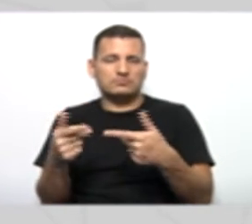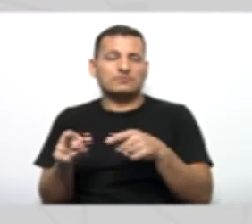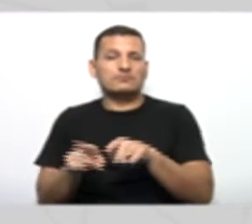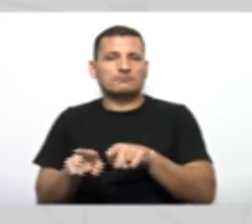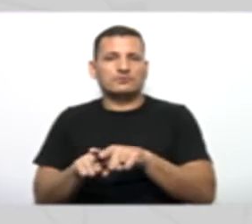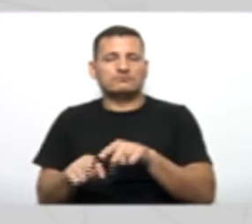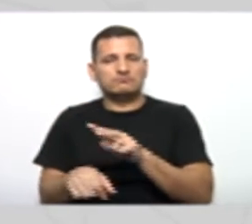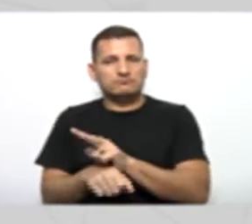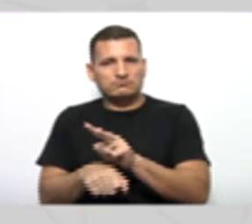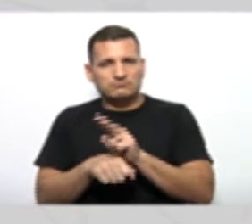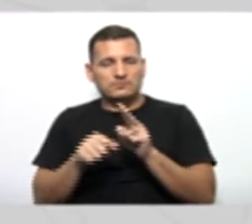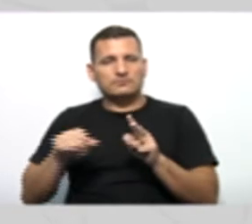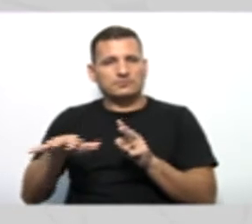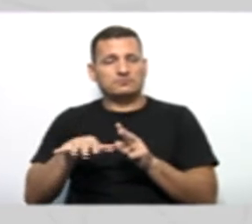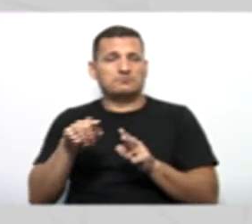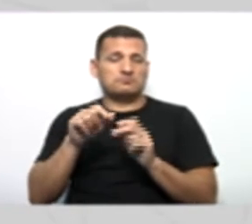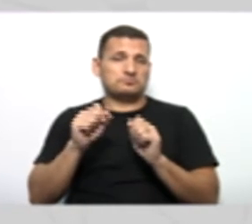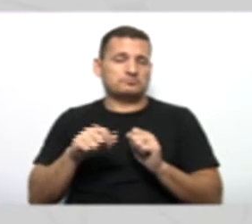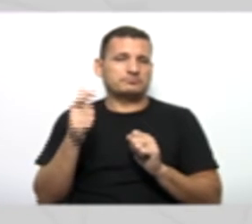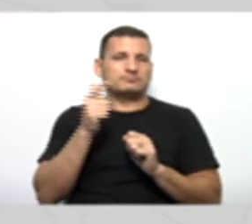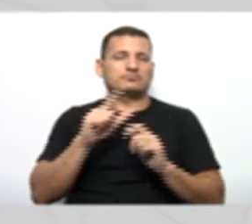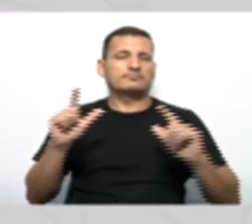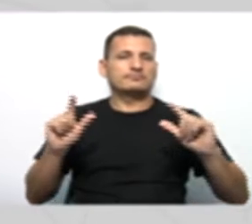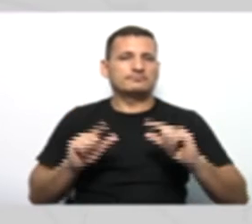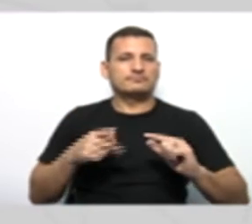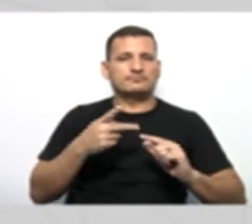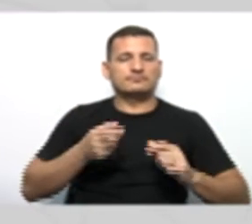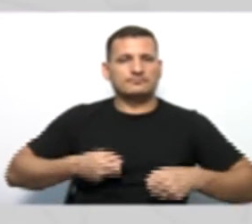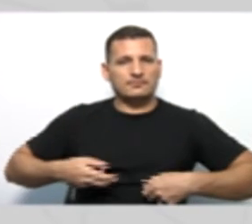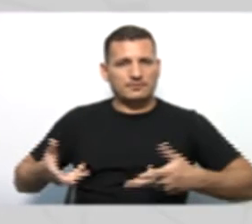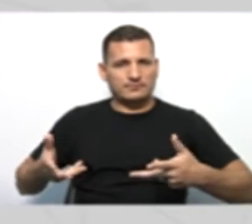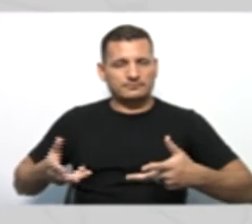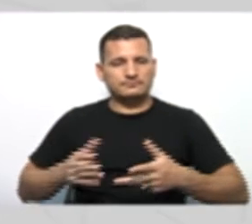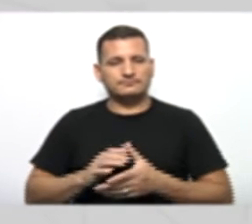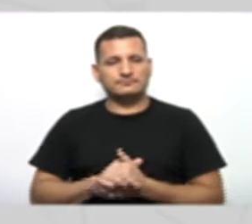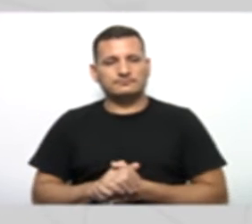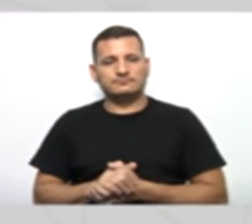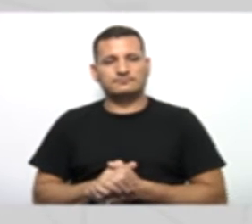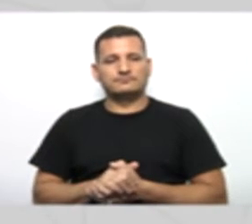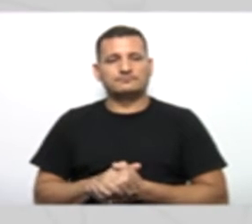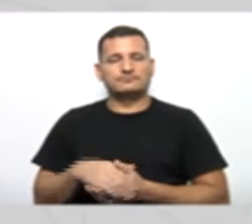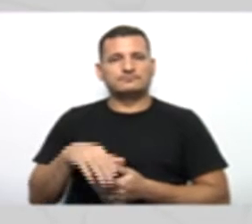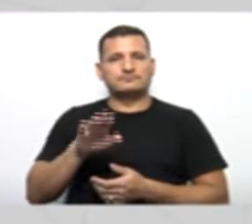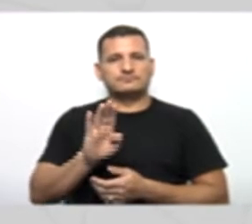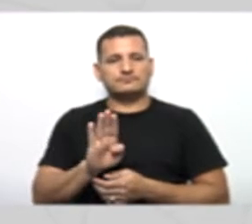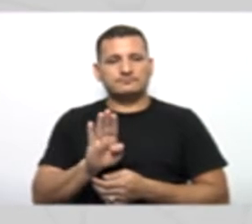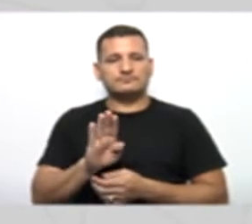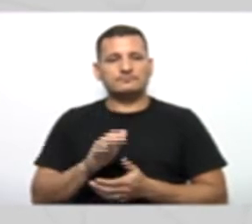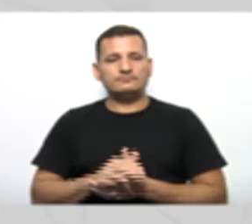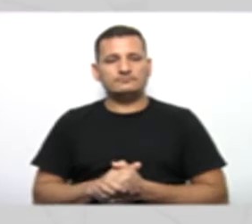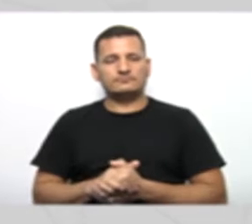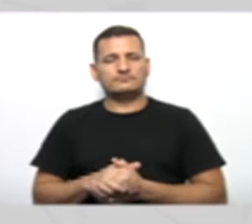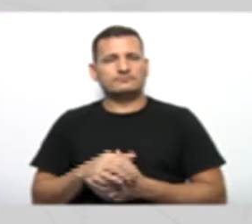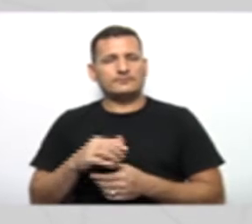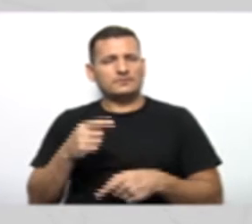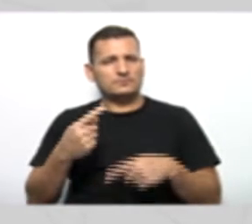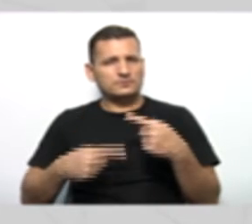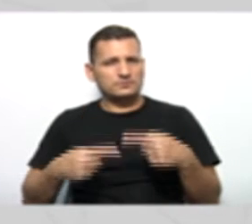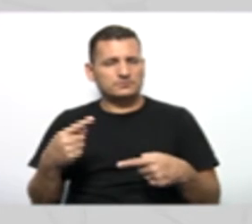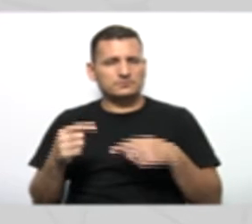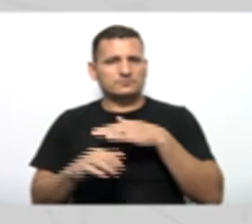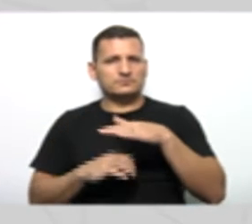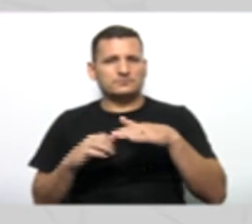ela pode conseguir uma redução dos seus custos. A letra B é uma política da empresa que